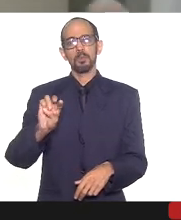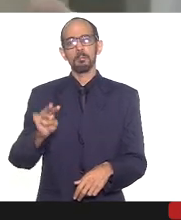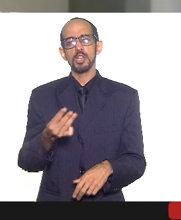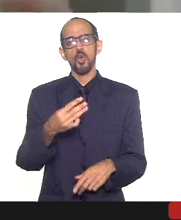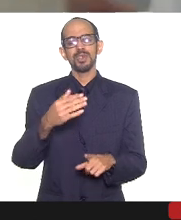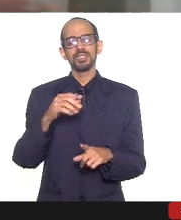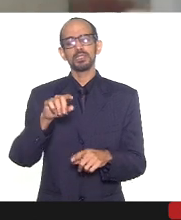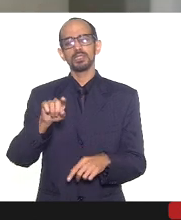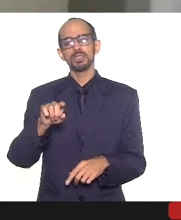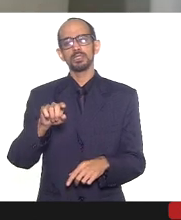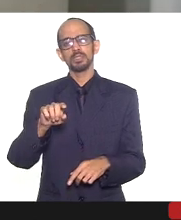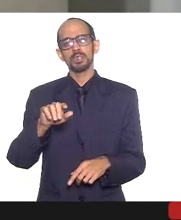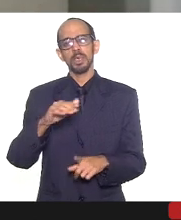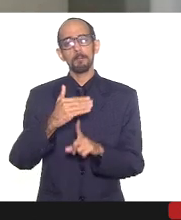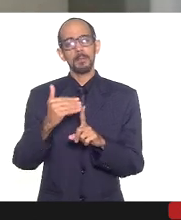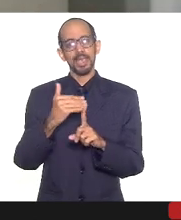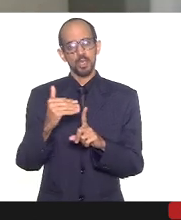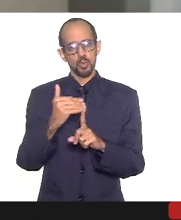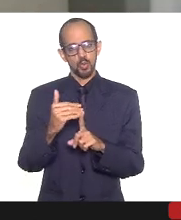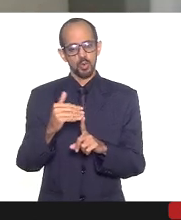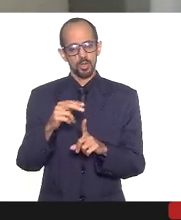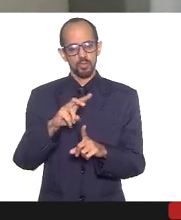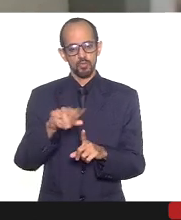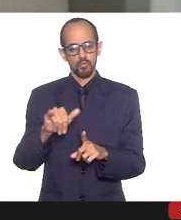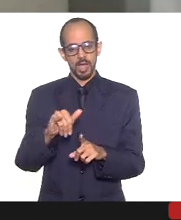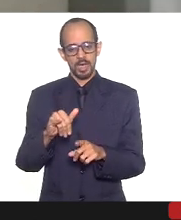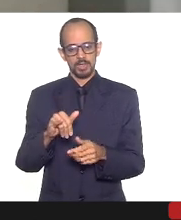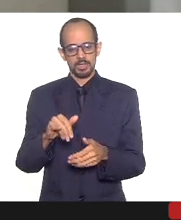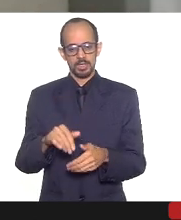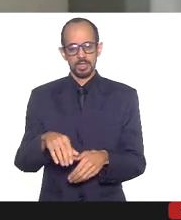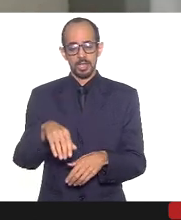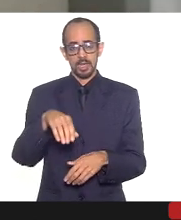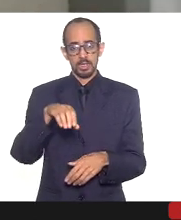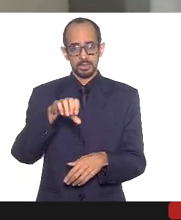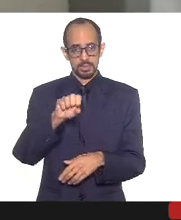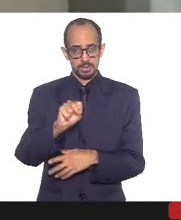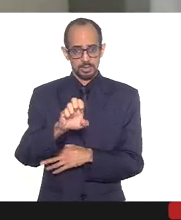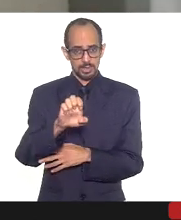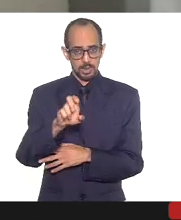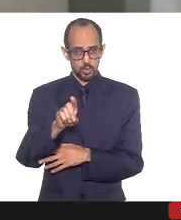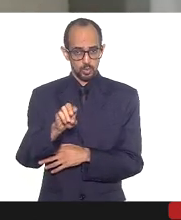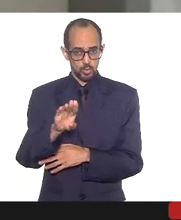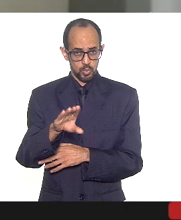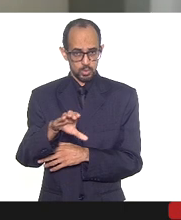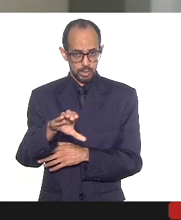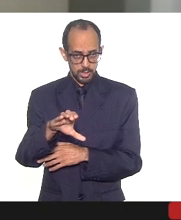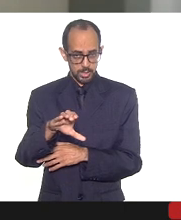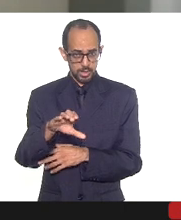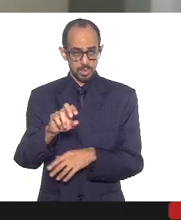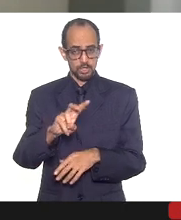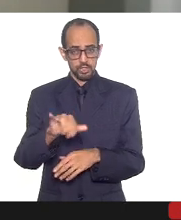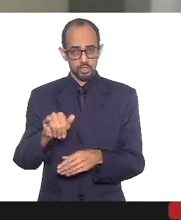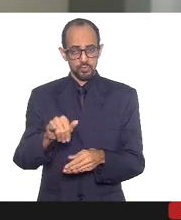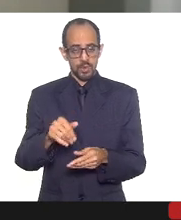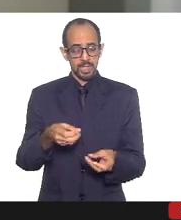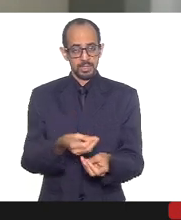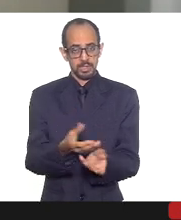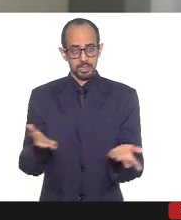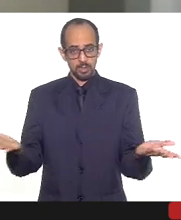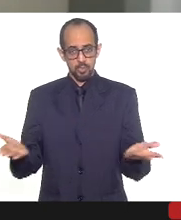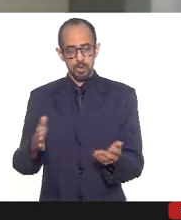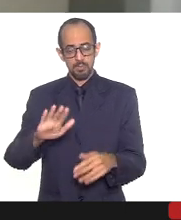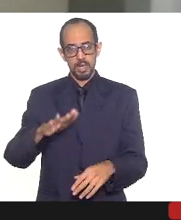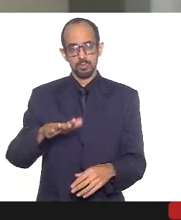que deverão compor o orçamento da SEDUC, a gente transfere para os municípios algo em torno de